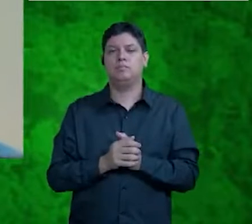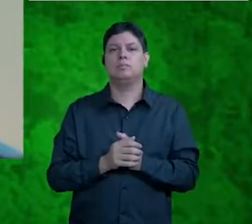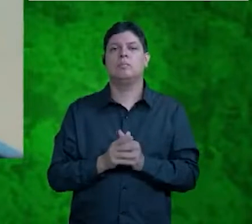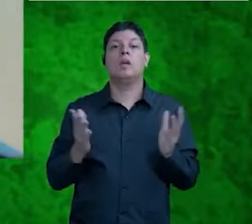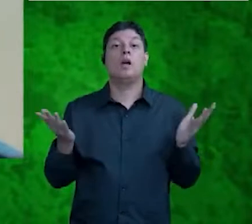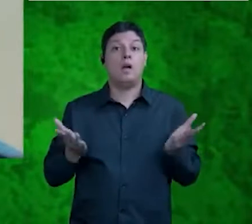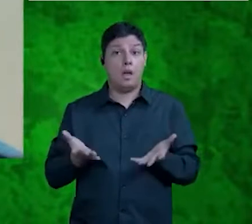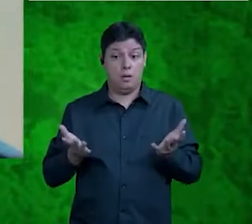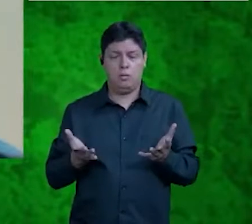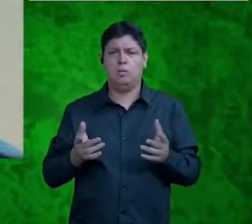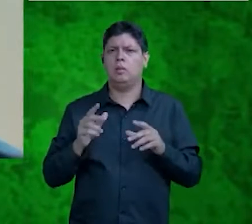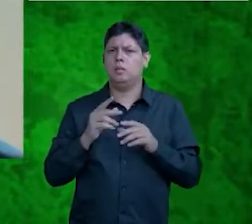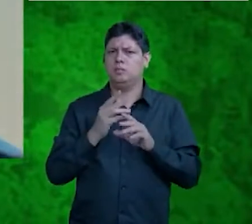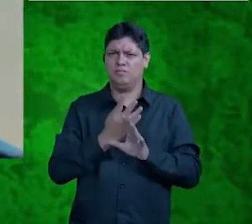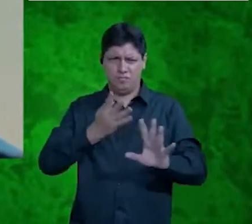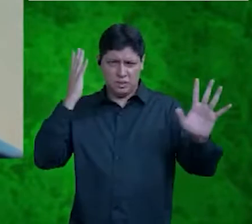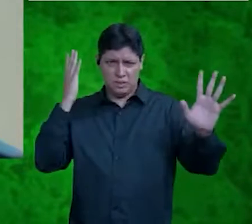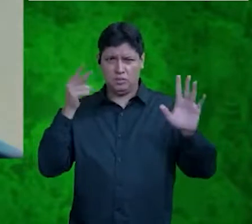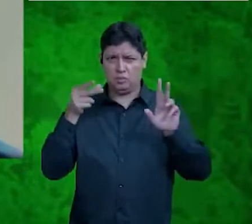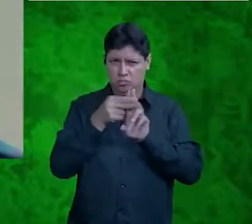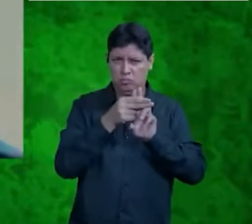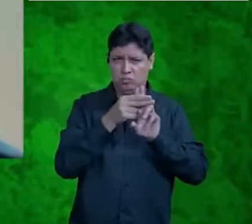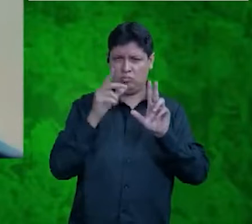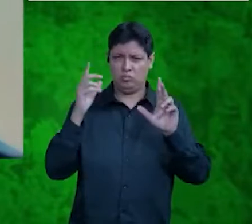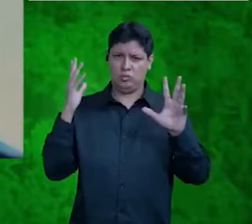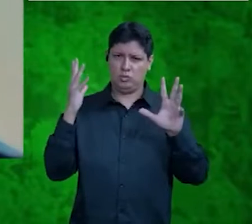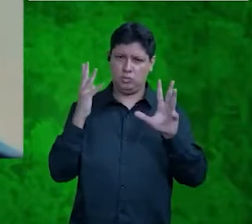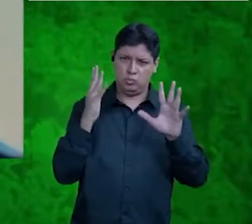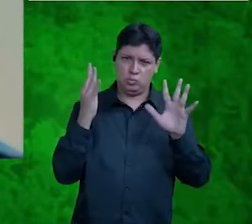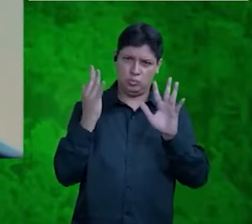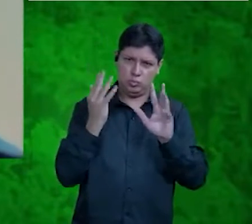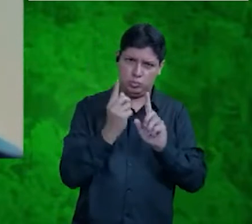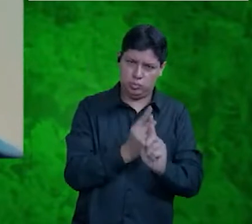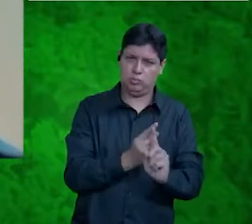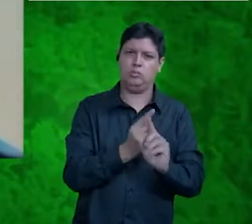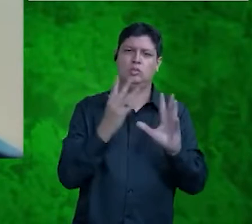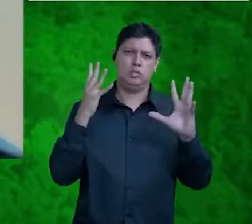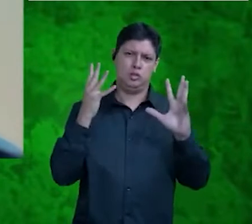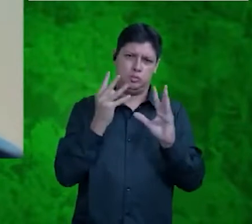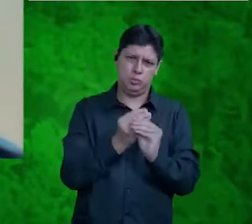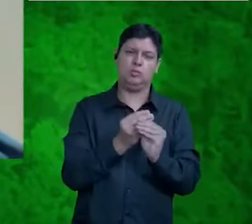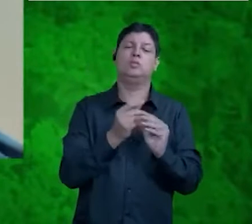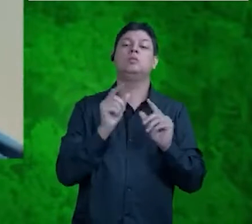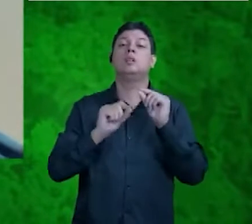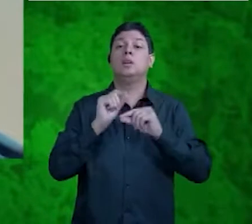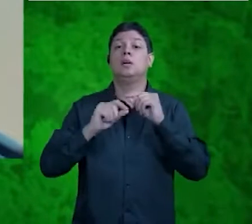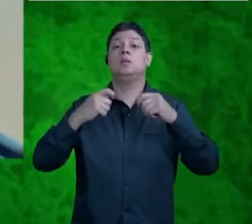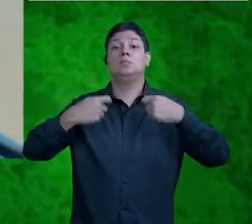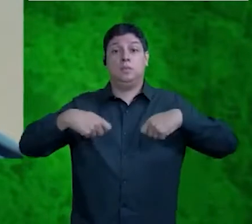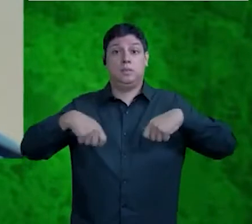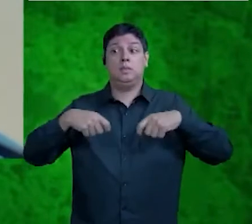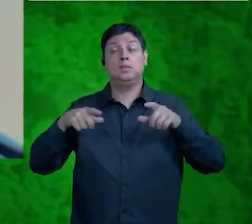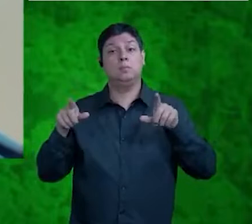acabar com as filas do SUS, nós podemos continuar agregando a iniciativa privada. Eles têm uma